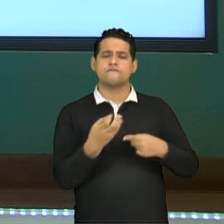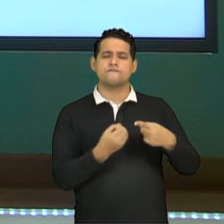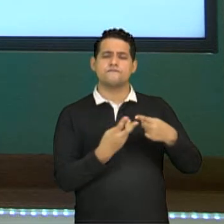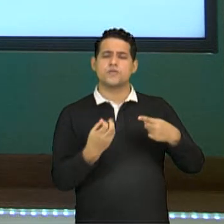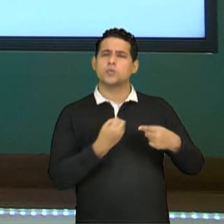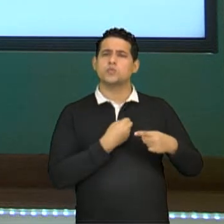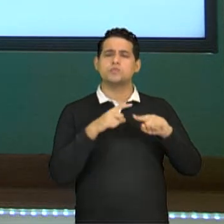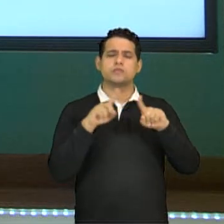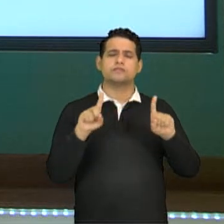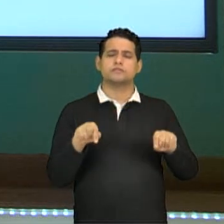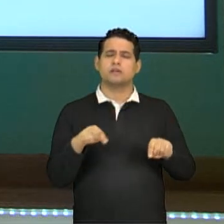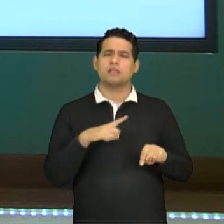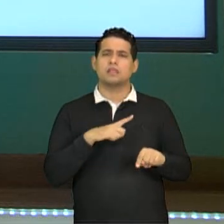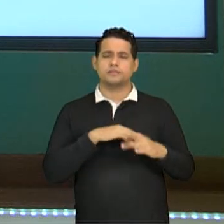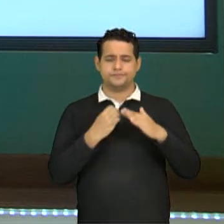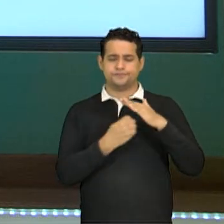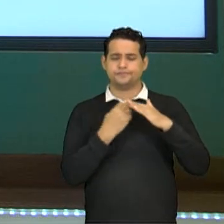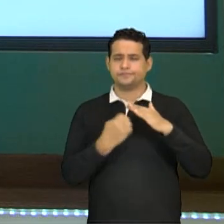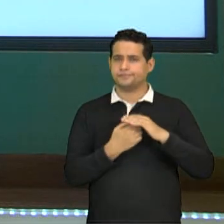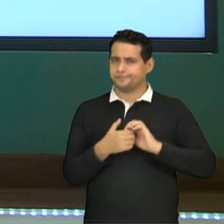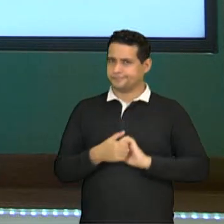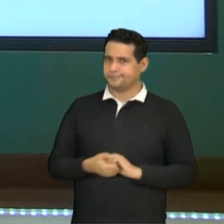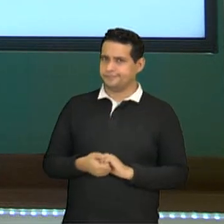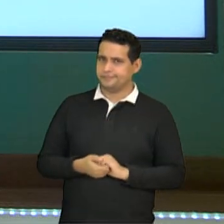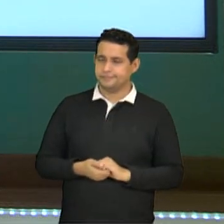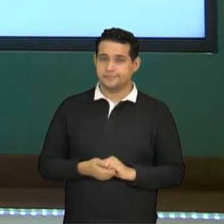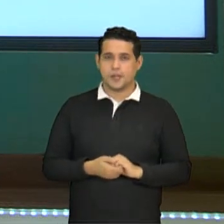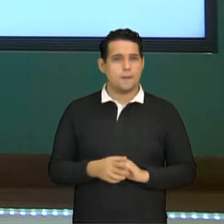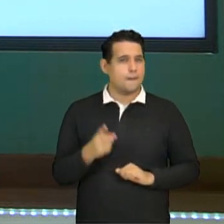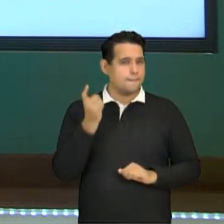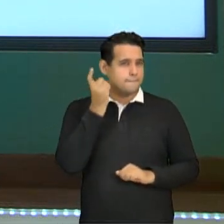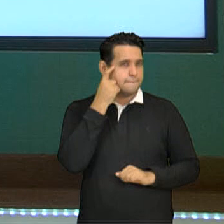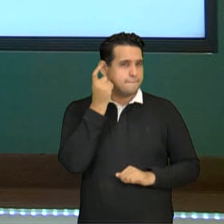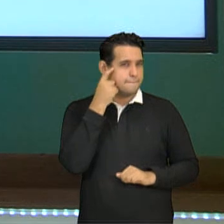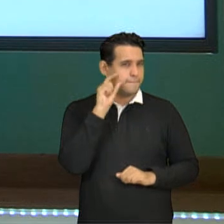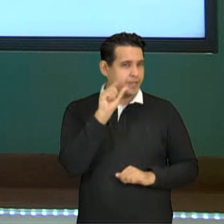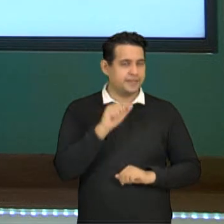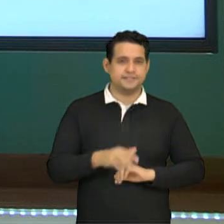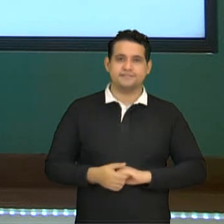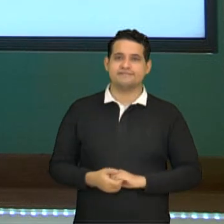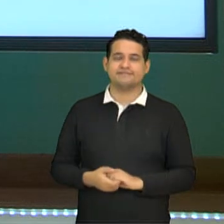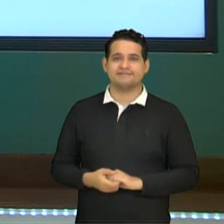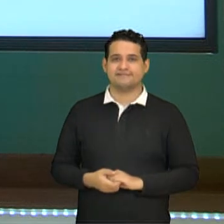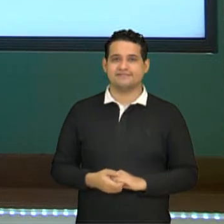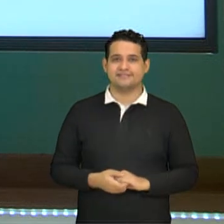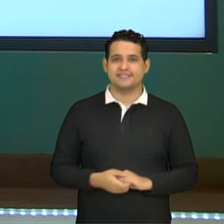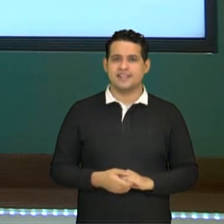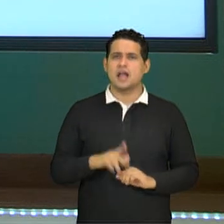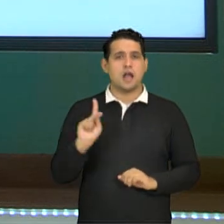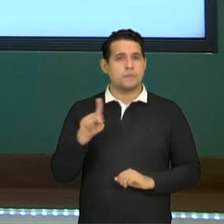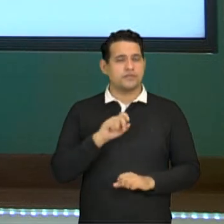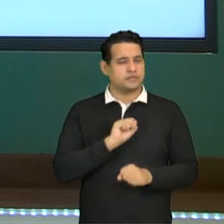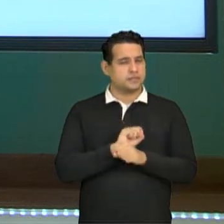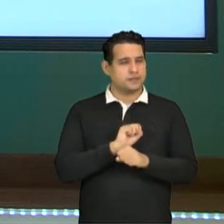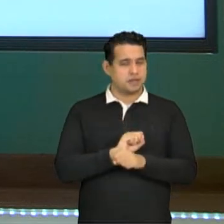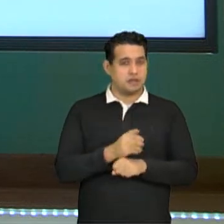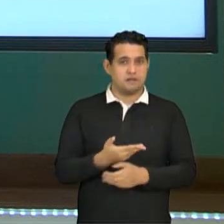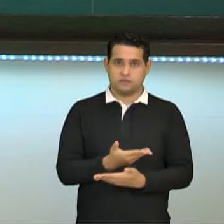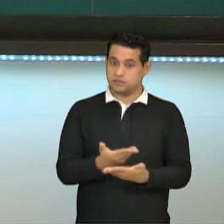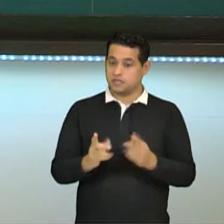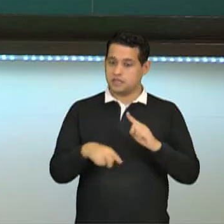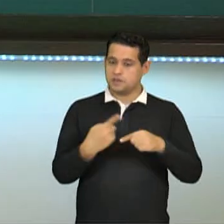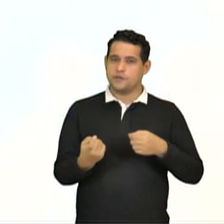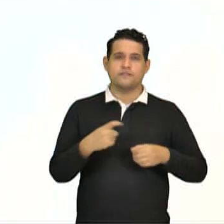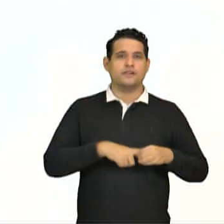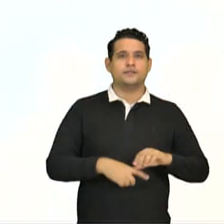de funcionários dessa empresa? Pensem um pouquinho então, certo? A professora vai dar um tempinho e